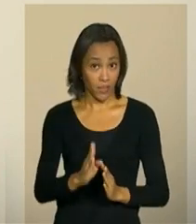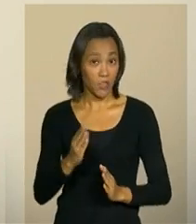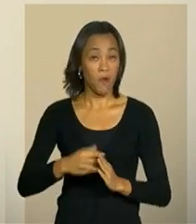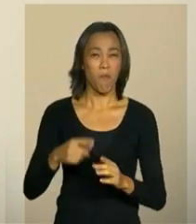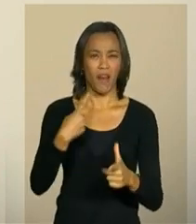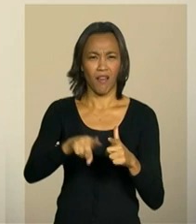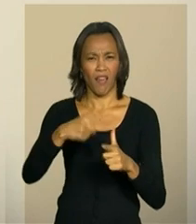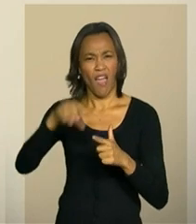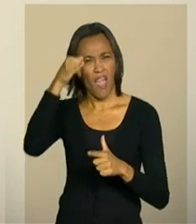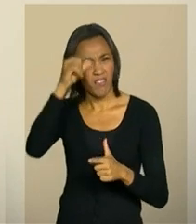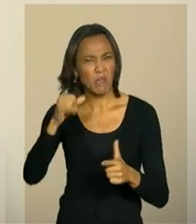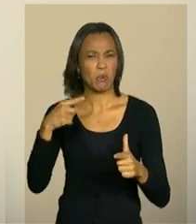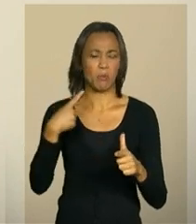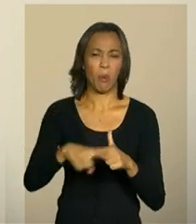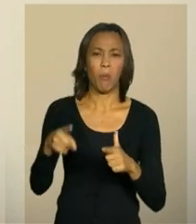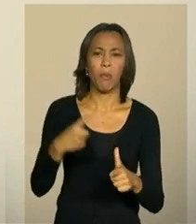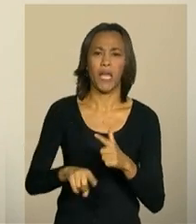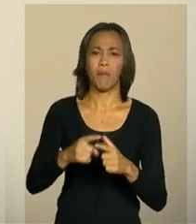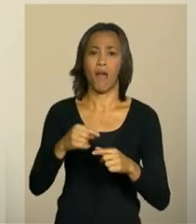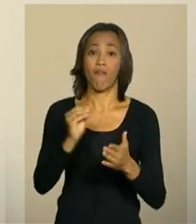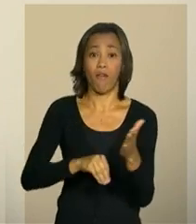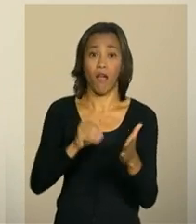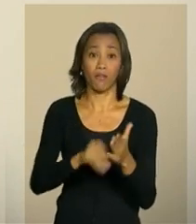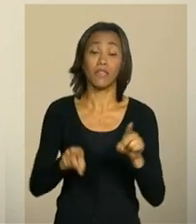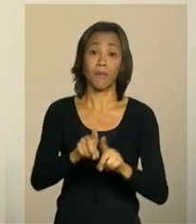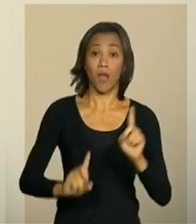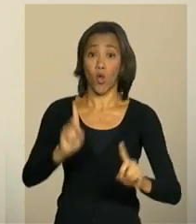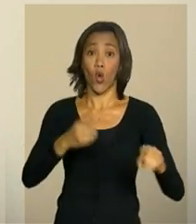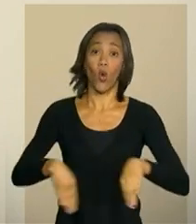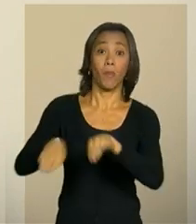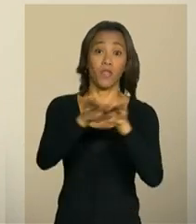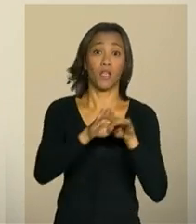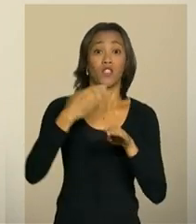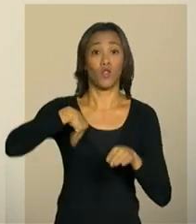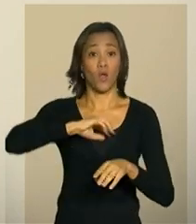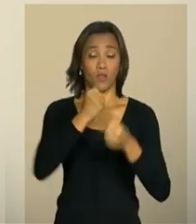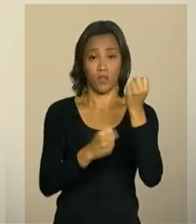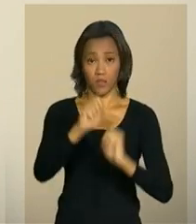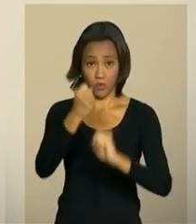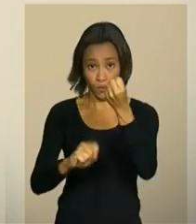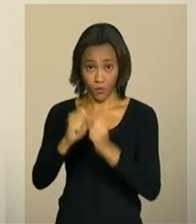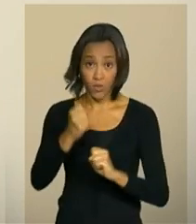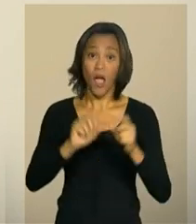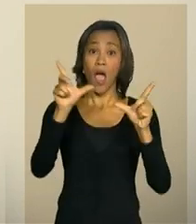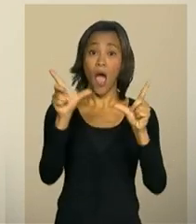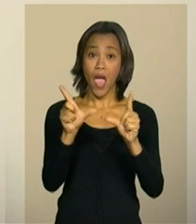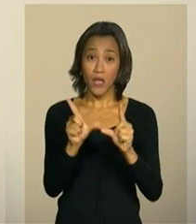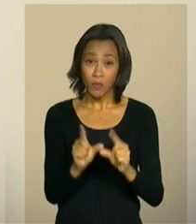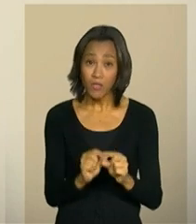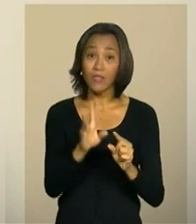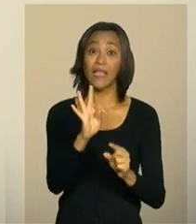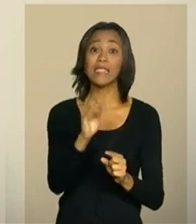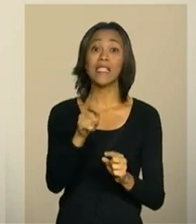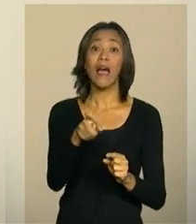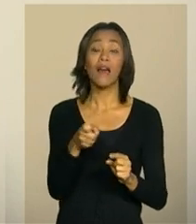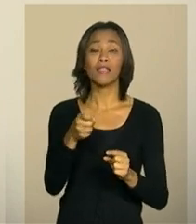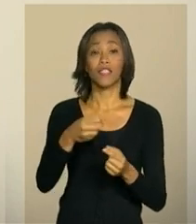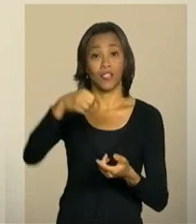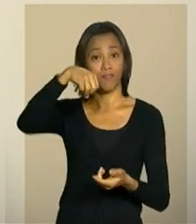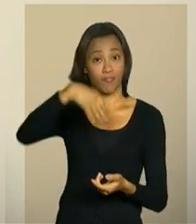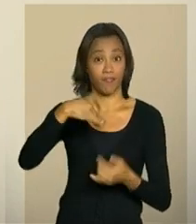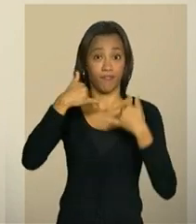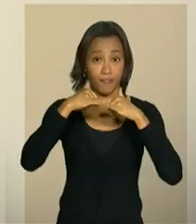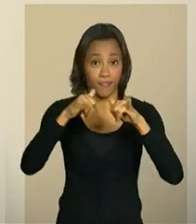gargalos do crescimento e da competitividade de nossas indústrias a redução das tarifas de energia